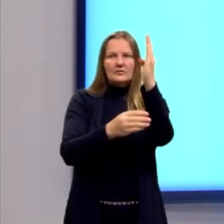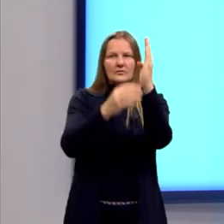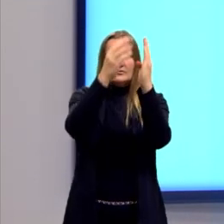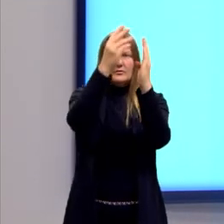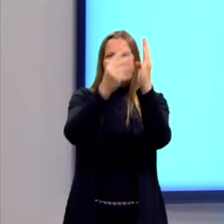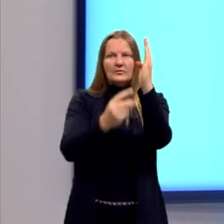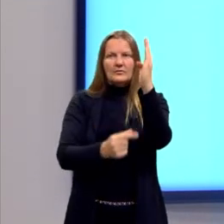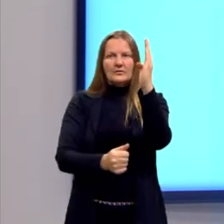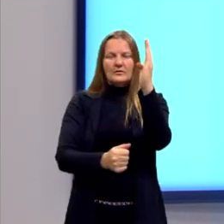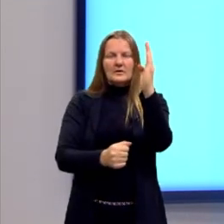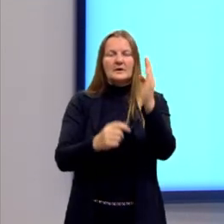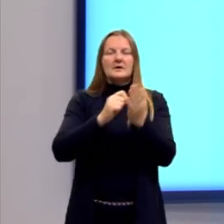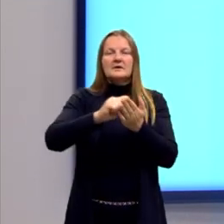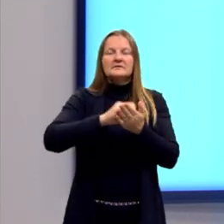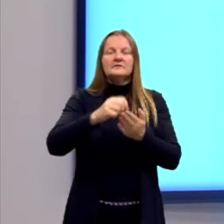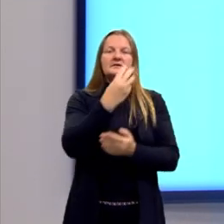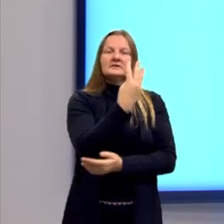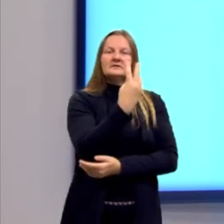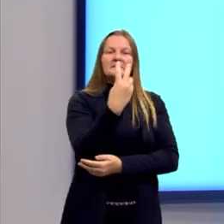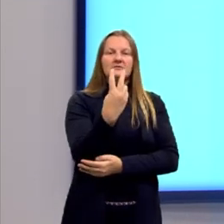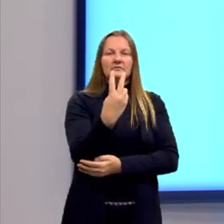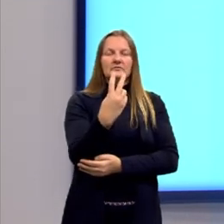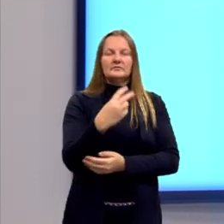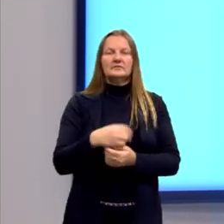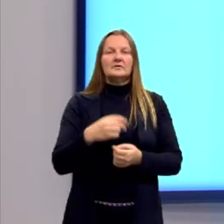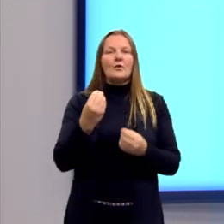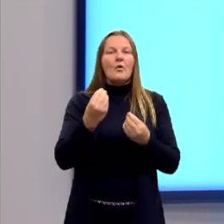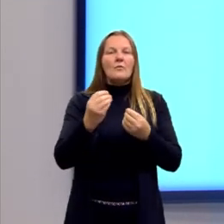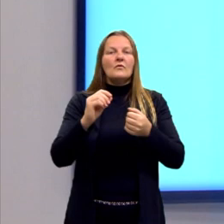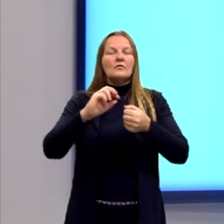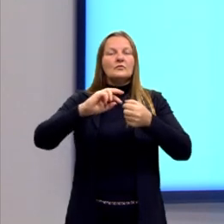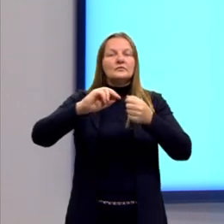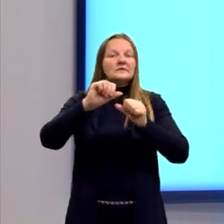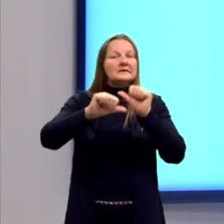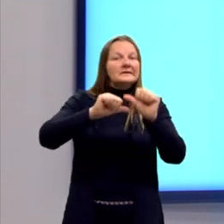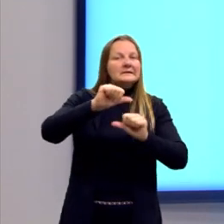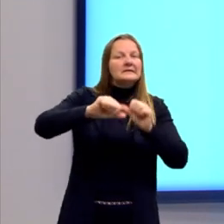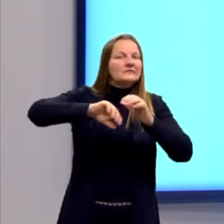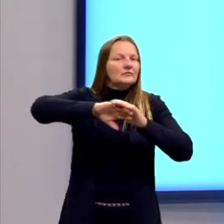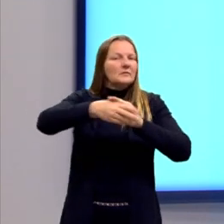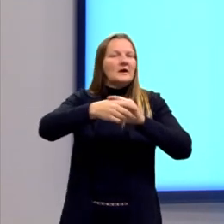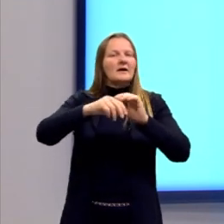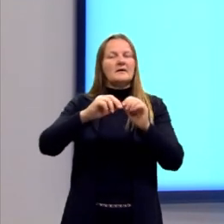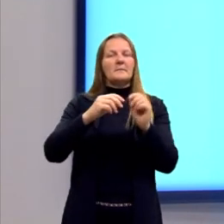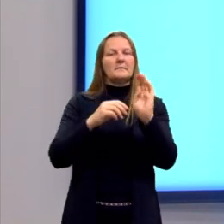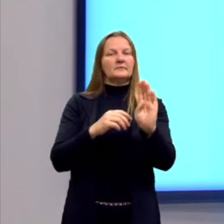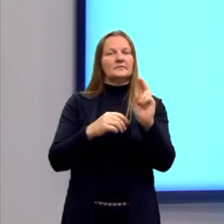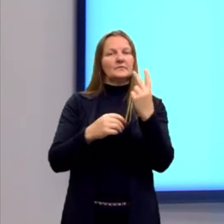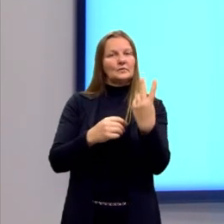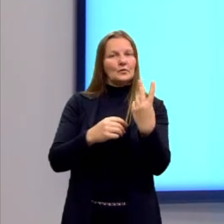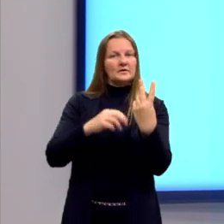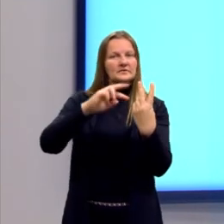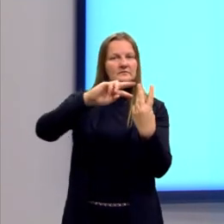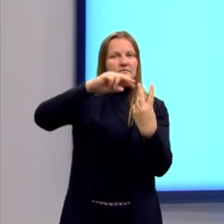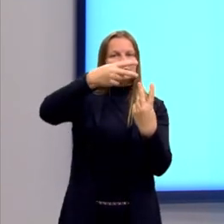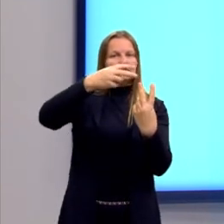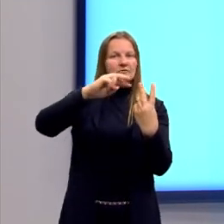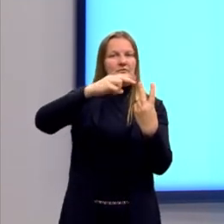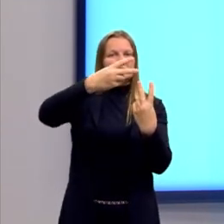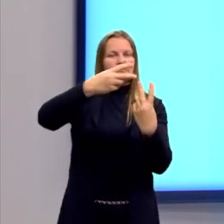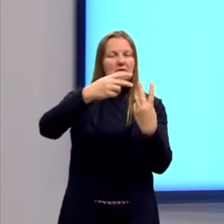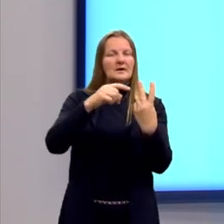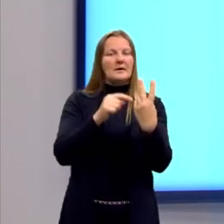de cabeça né Quem escreveu o 32 através de uma potência de base dois porque aí sim eu terei